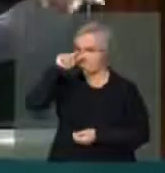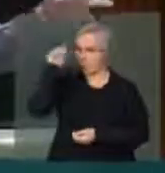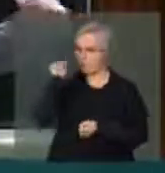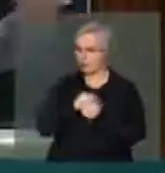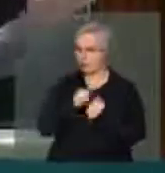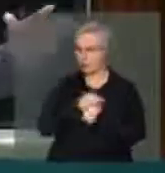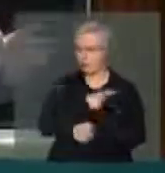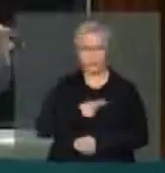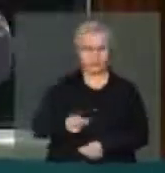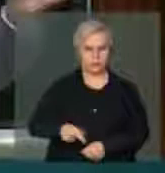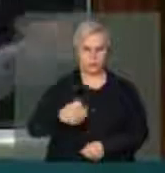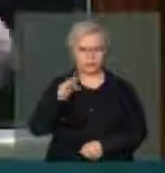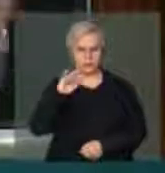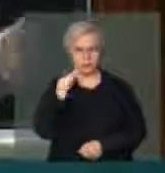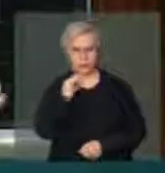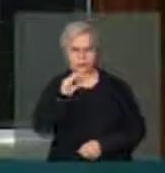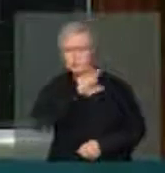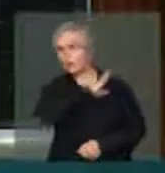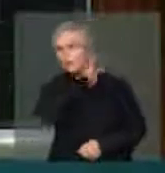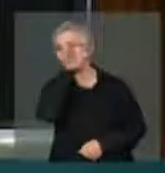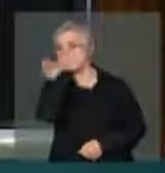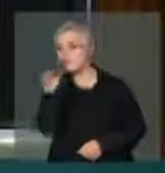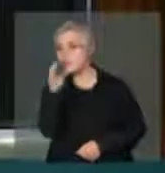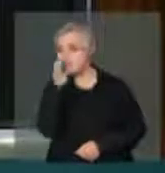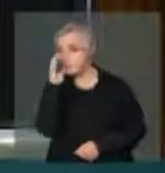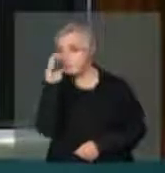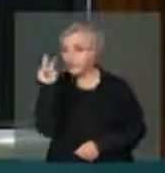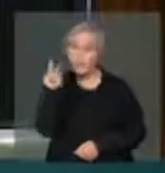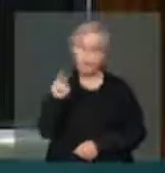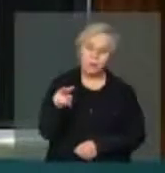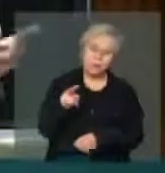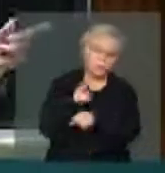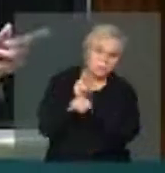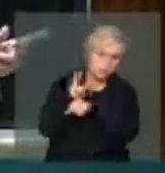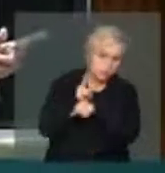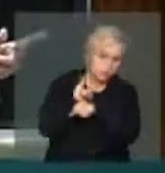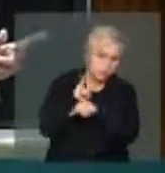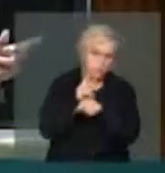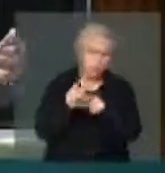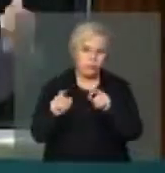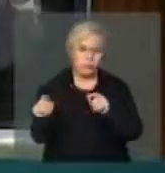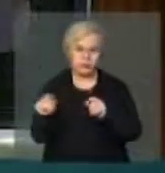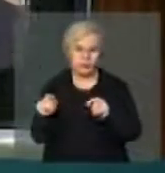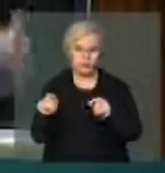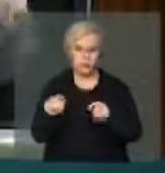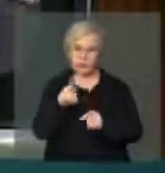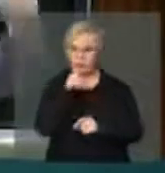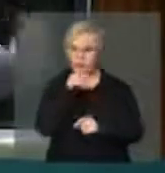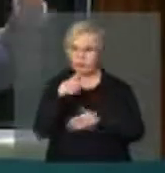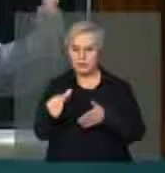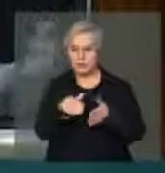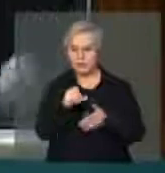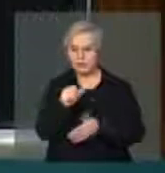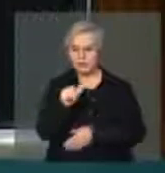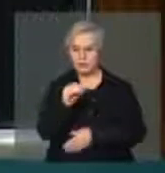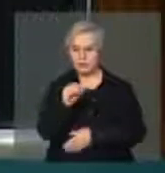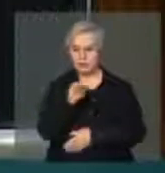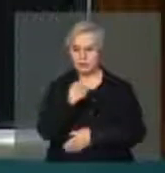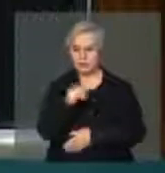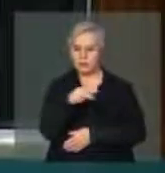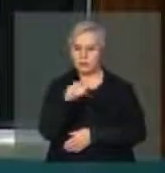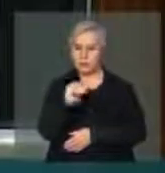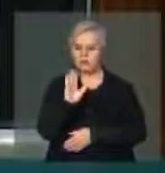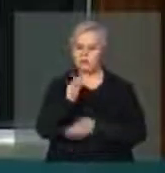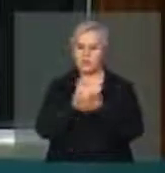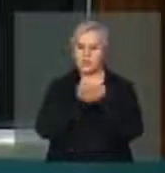ministro que era integração, com outro nome, deram uma olhada, era Gustavo Krause. Rio São Francisco está morrendo há 30